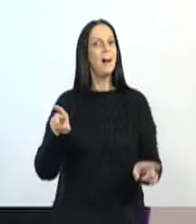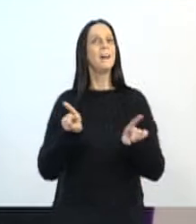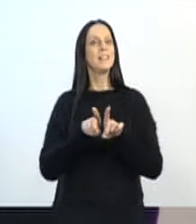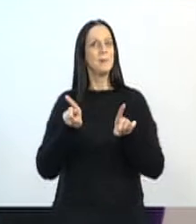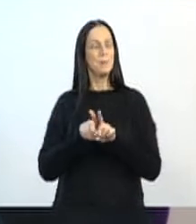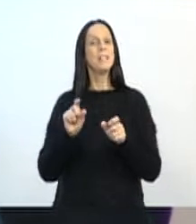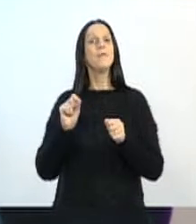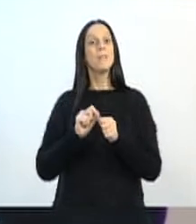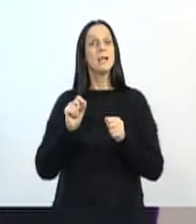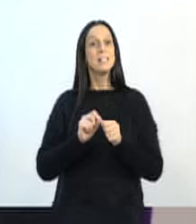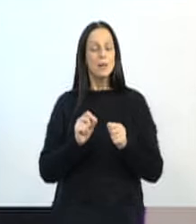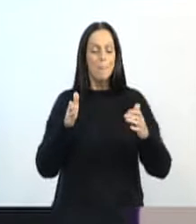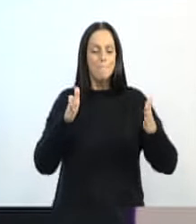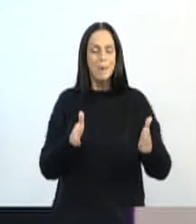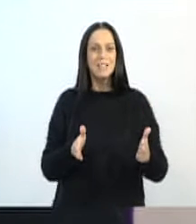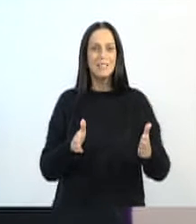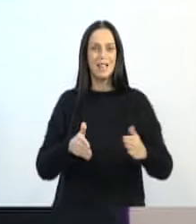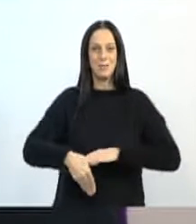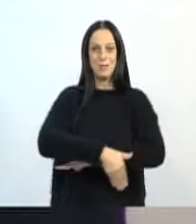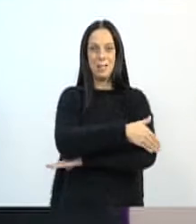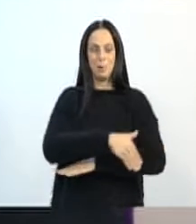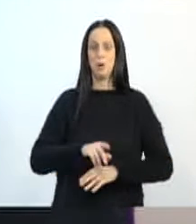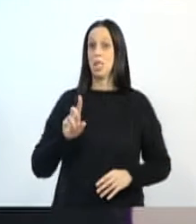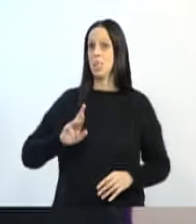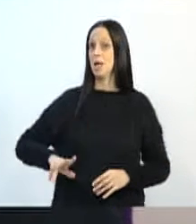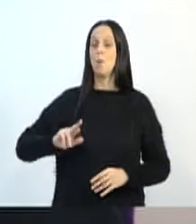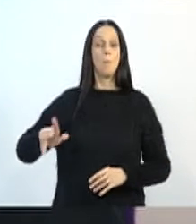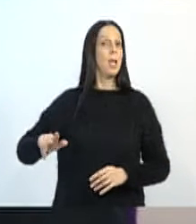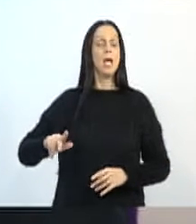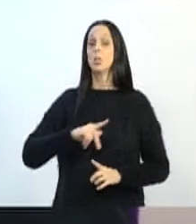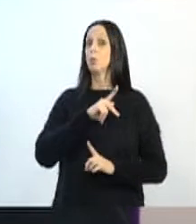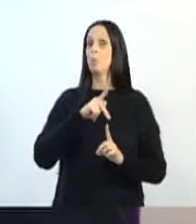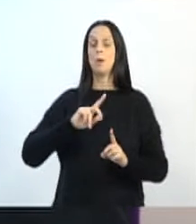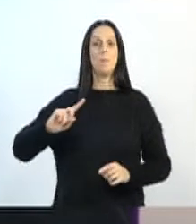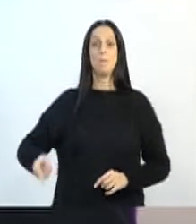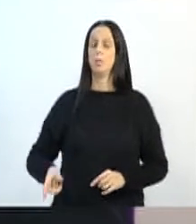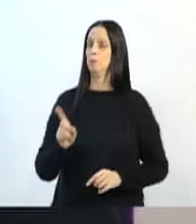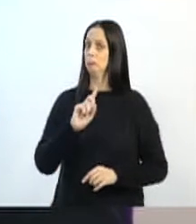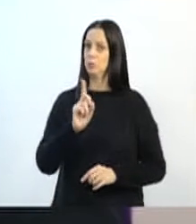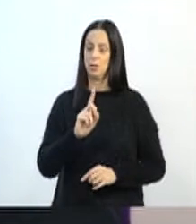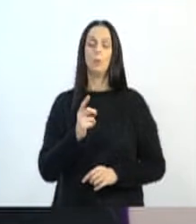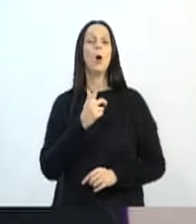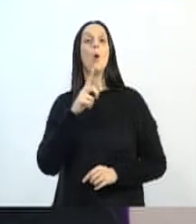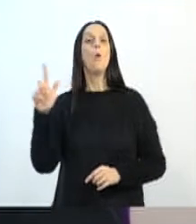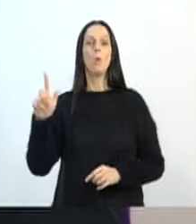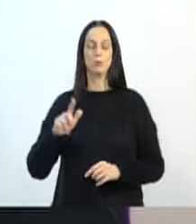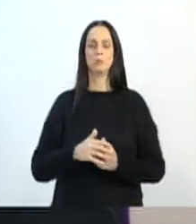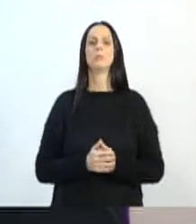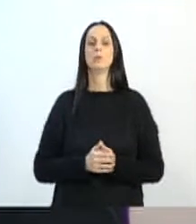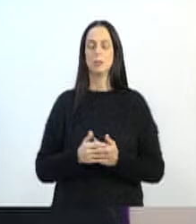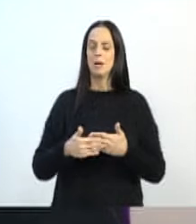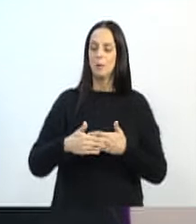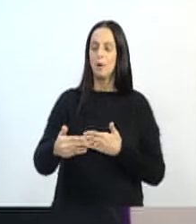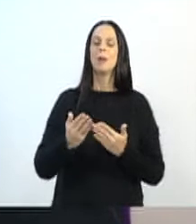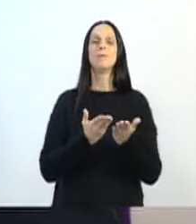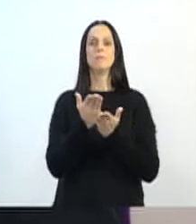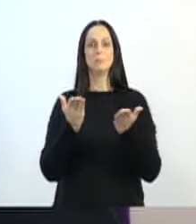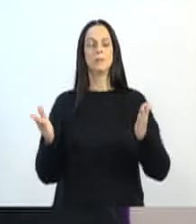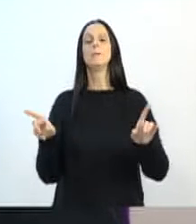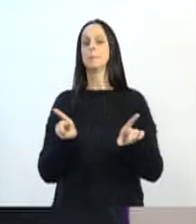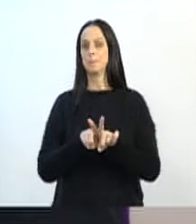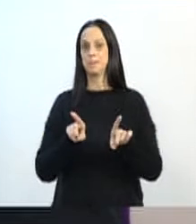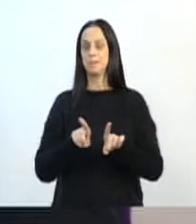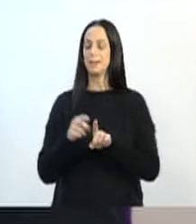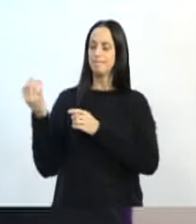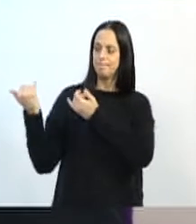etapa da Erichimaia, não no plano 1000, recurso de financiamento. Daqui a alguns dias vai lançar também a licitação.